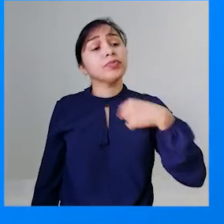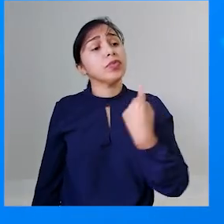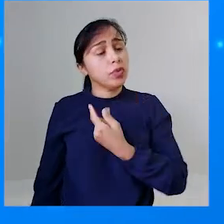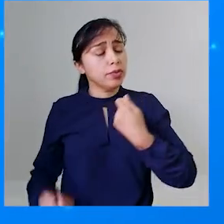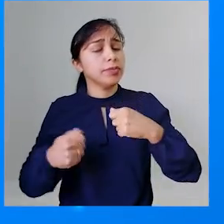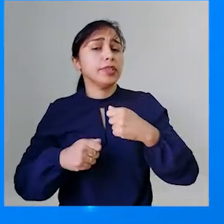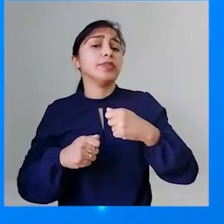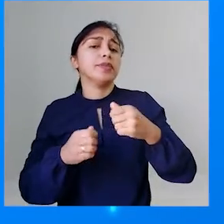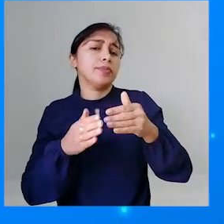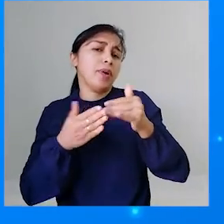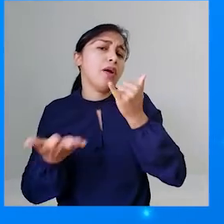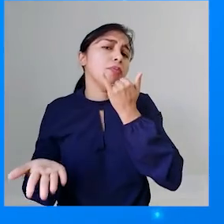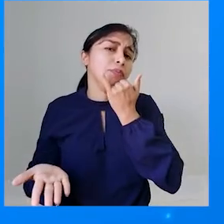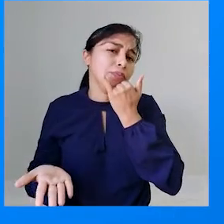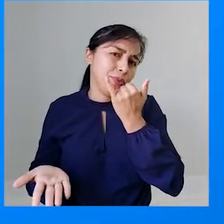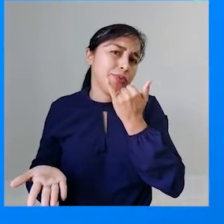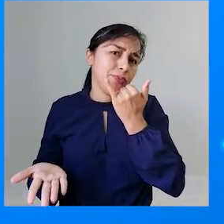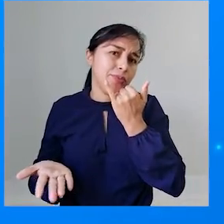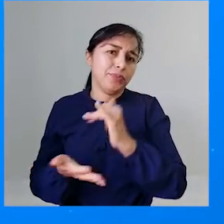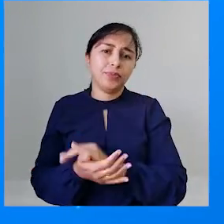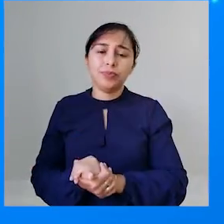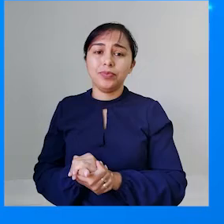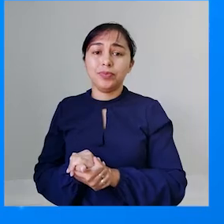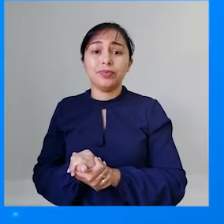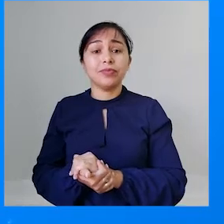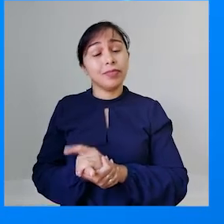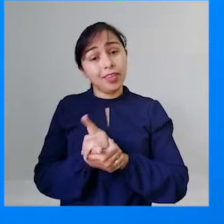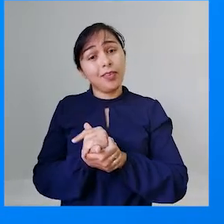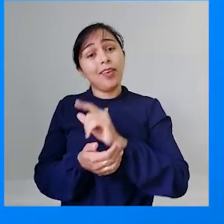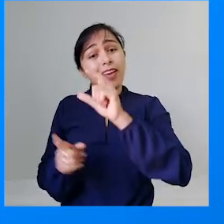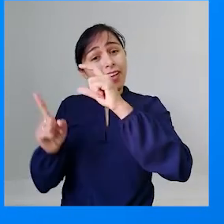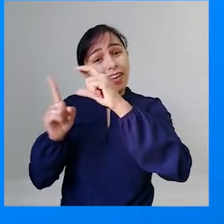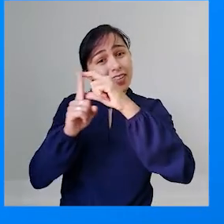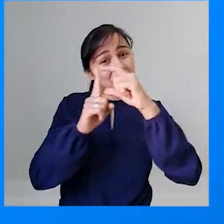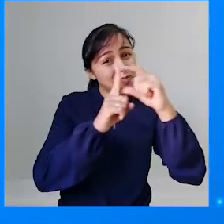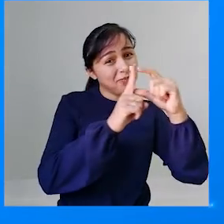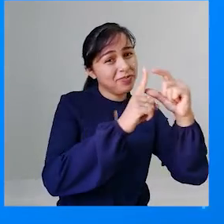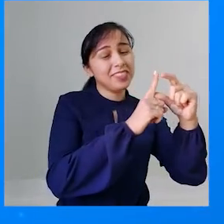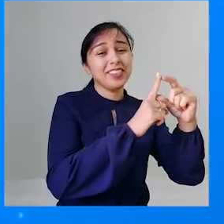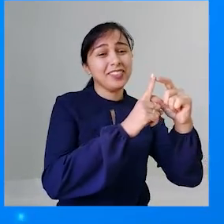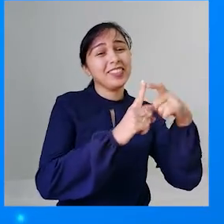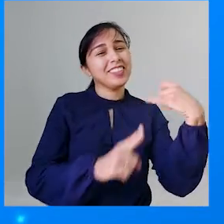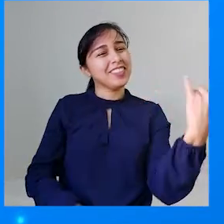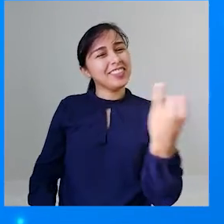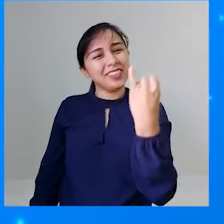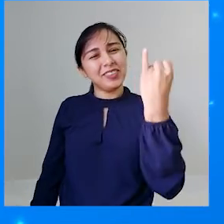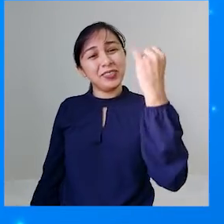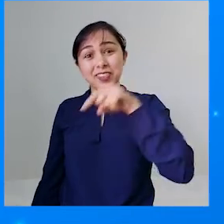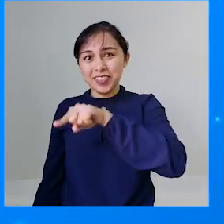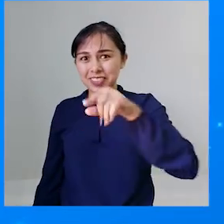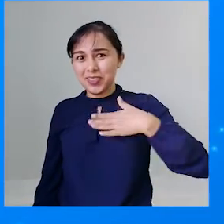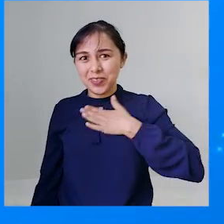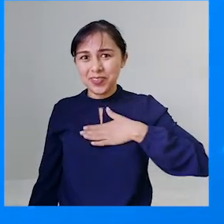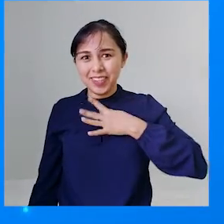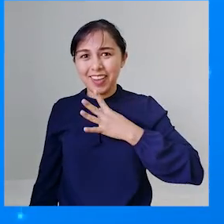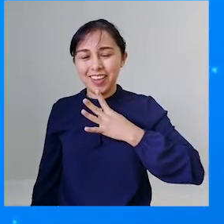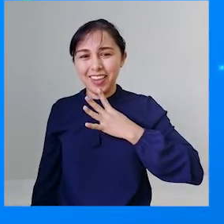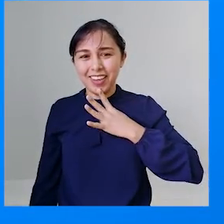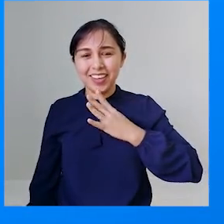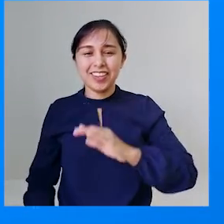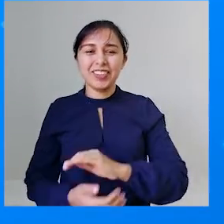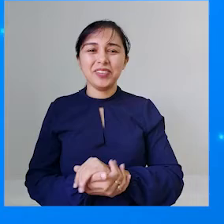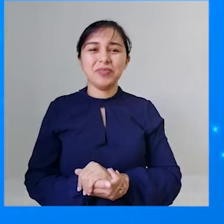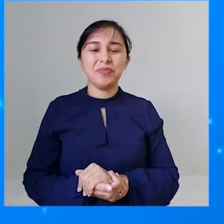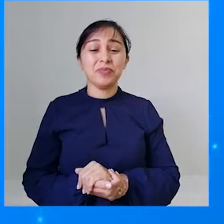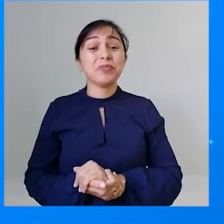pedir desculpas Então essas são as palavrinhas mágicas gostaram de conhecer